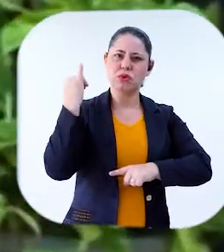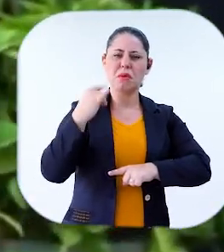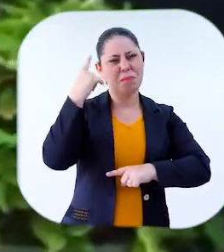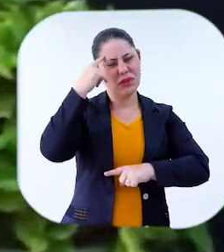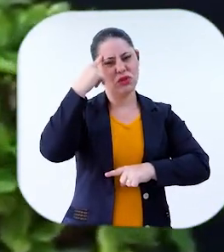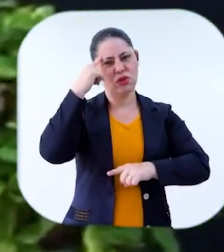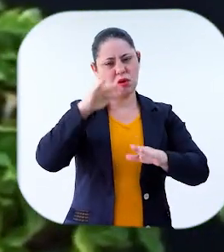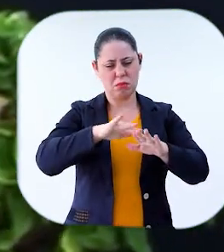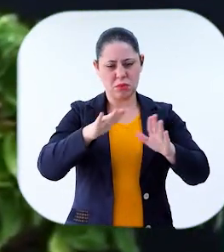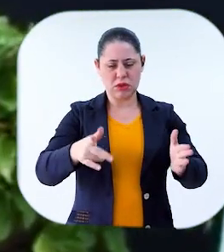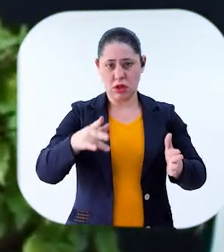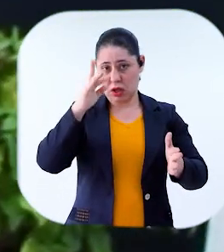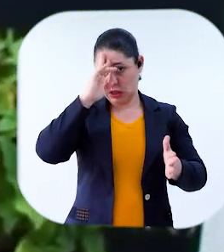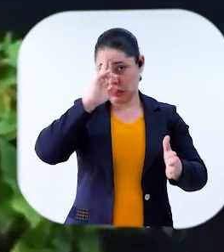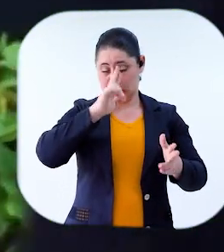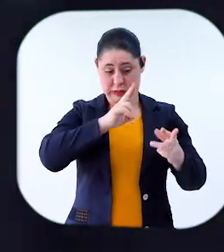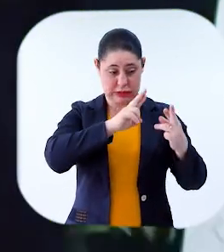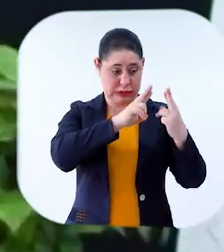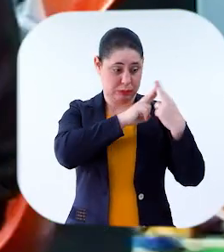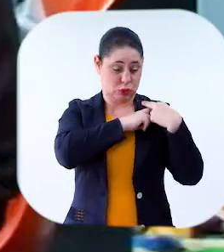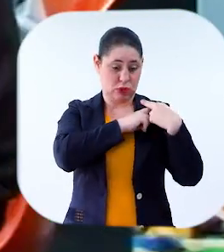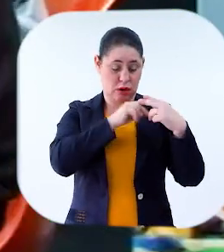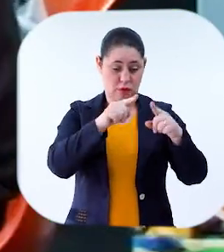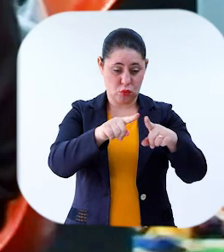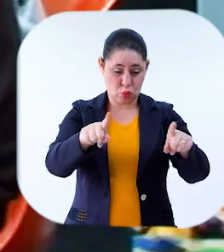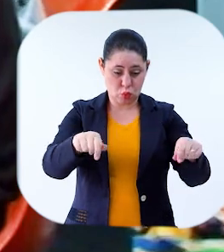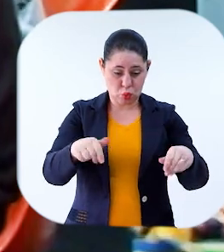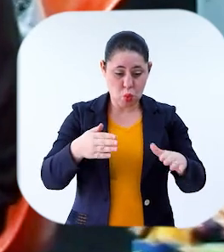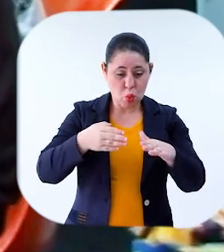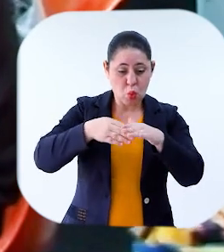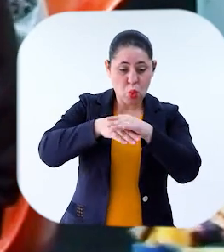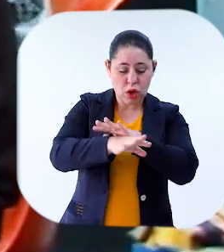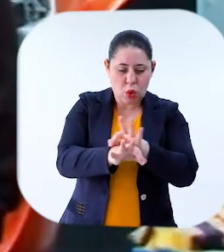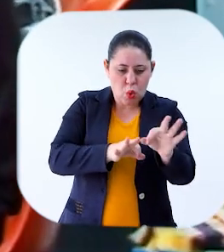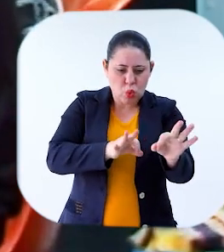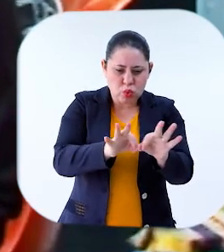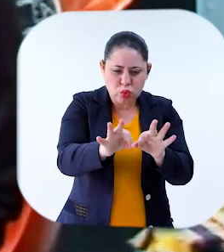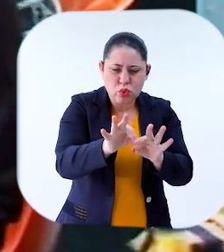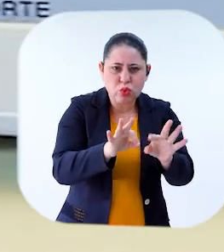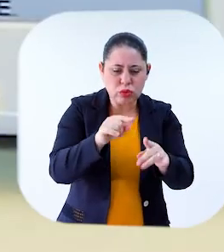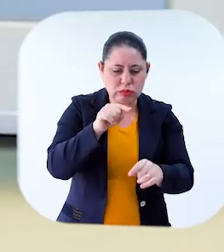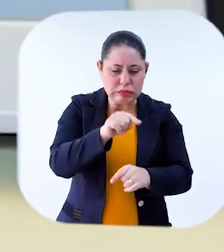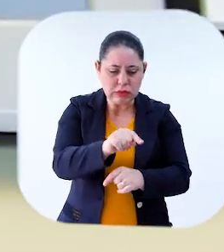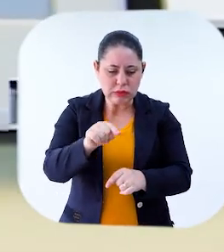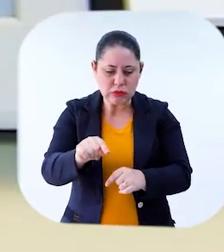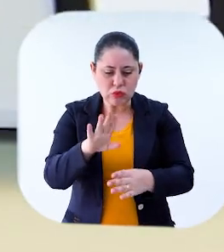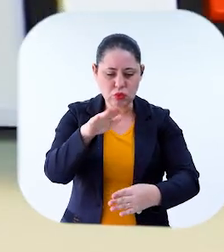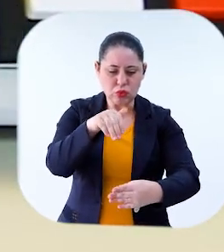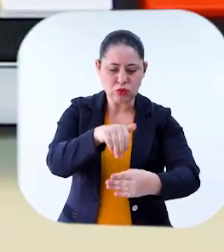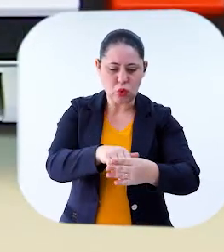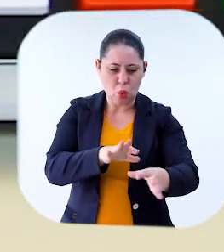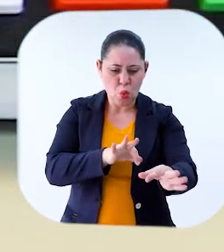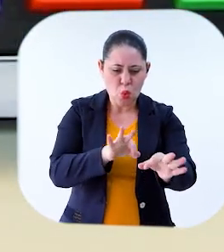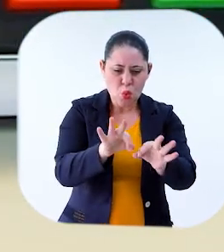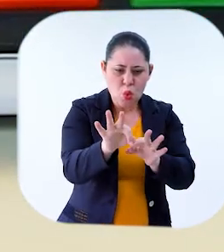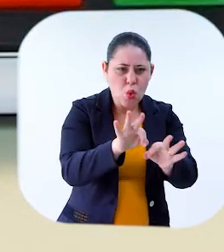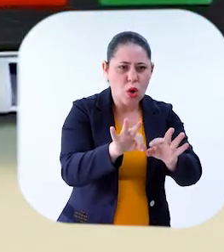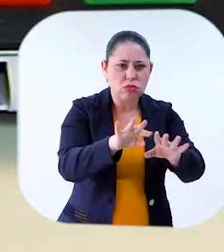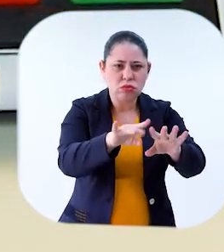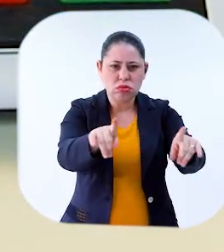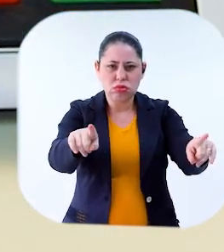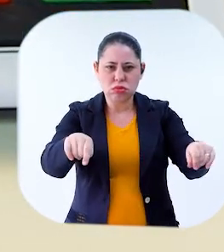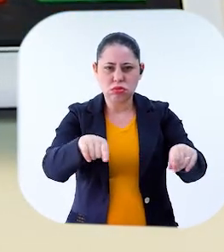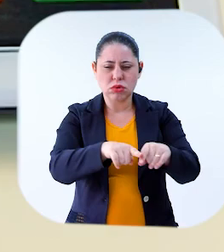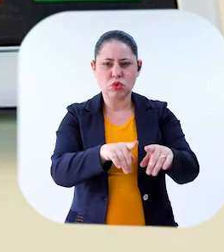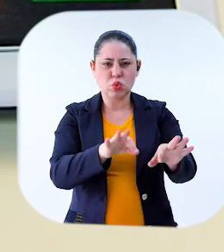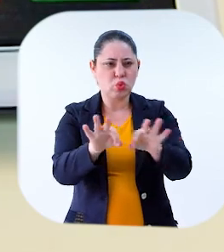já pensou? O mesário, ele fica responsável desde a urna eletrônica, a instalar a urna eletrônica, em organizar o